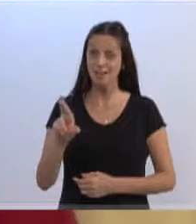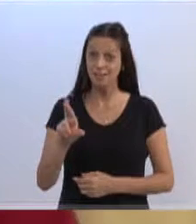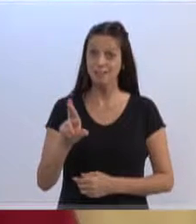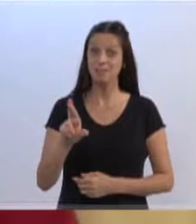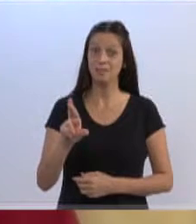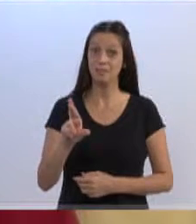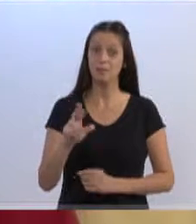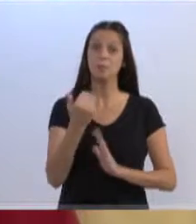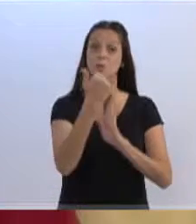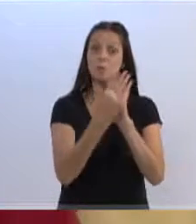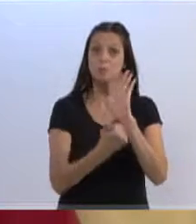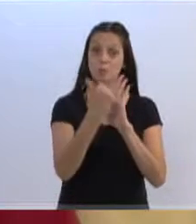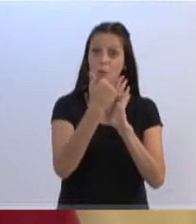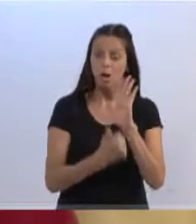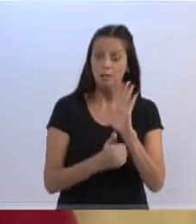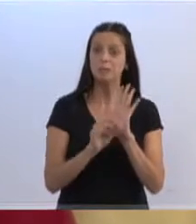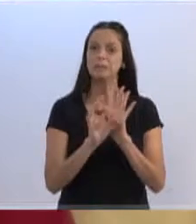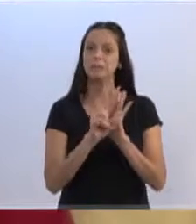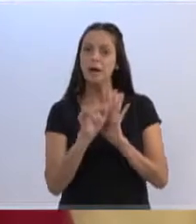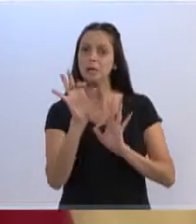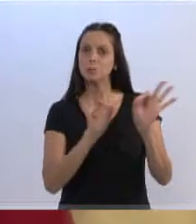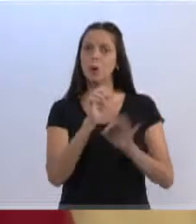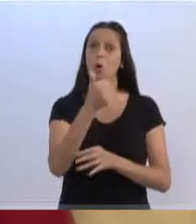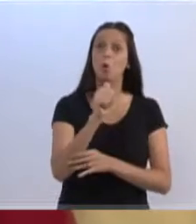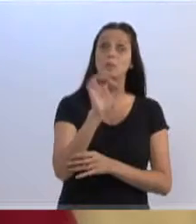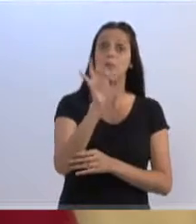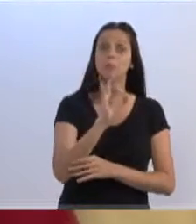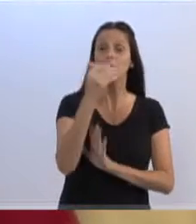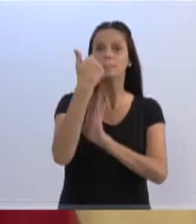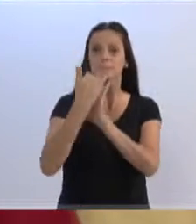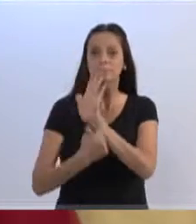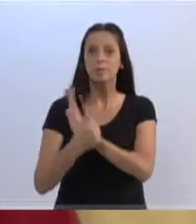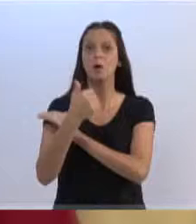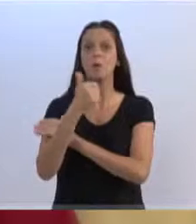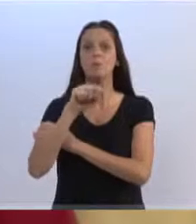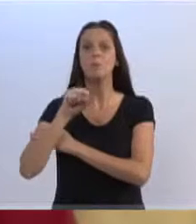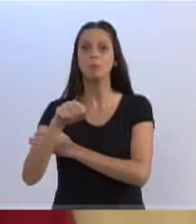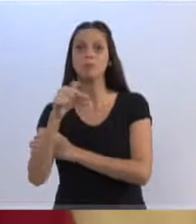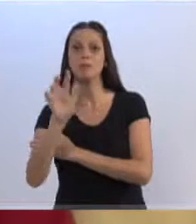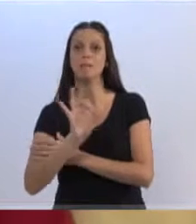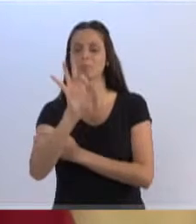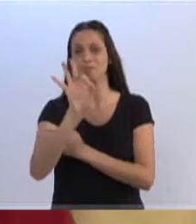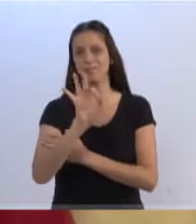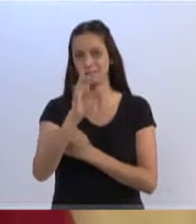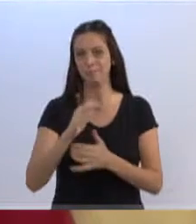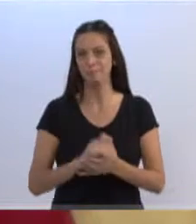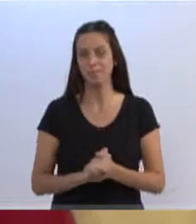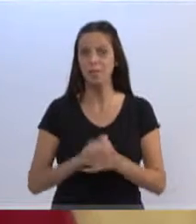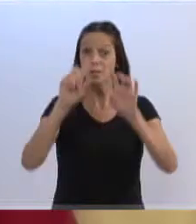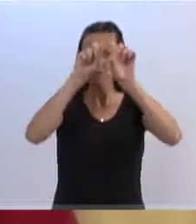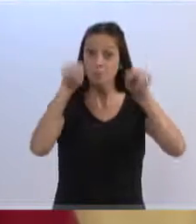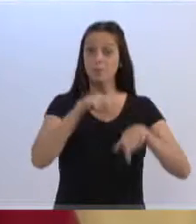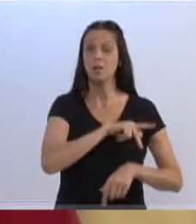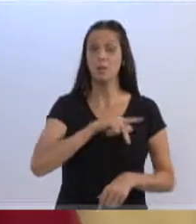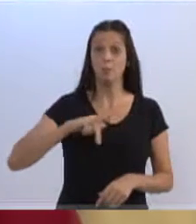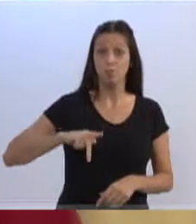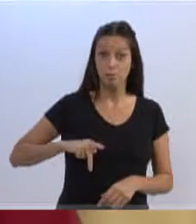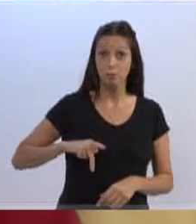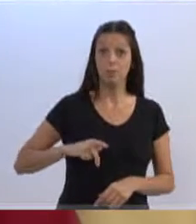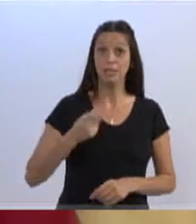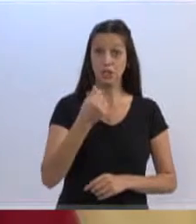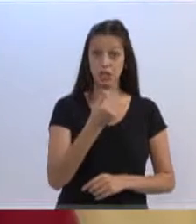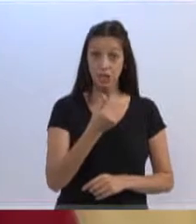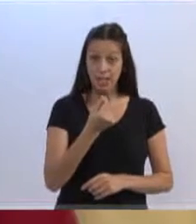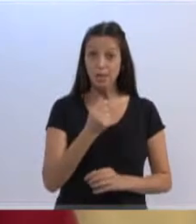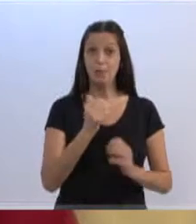5.800, o desconto será reajustado de 11% para 11,7%. Os funcionários públicos que recebem mais